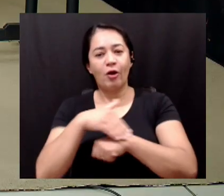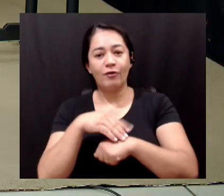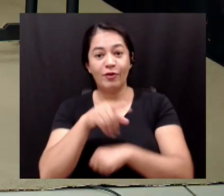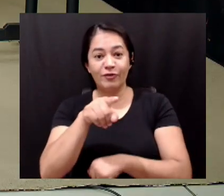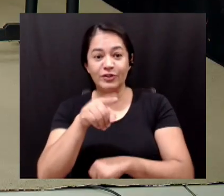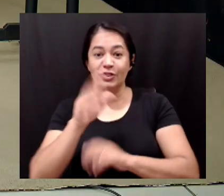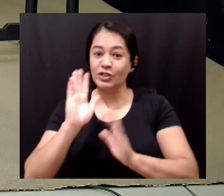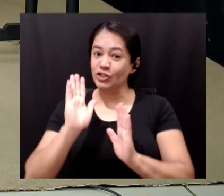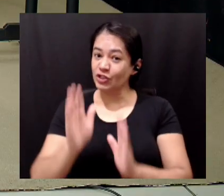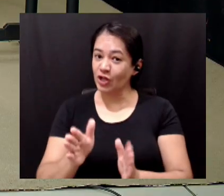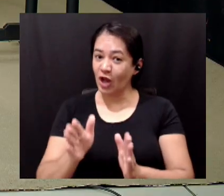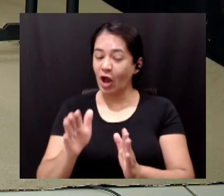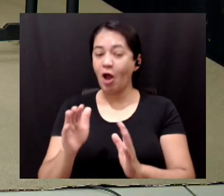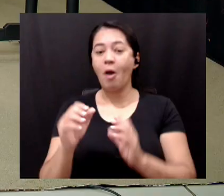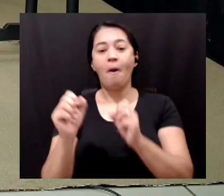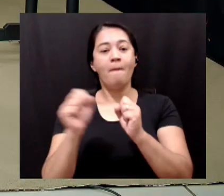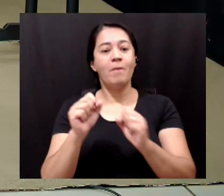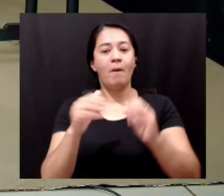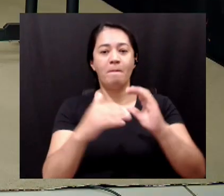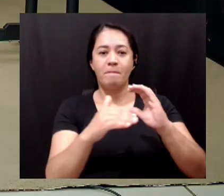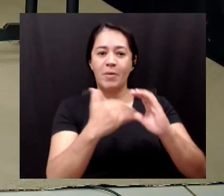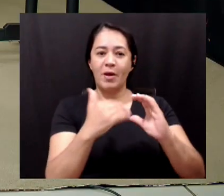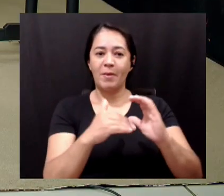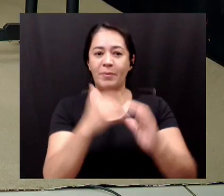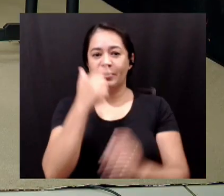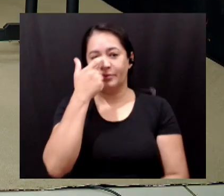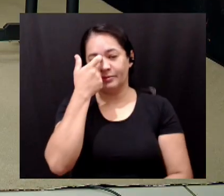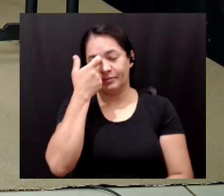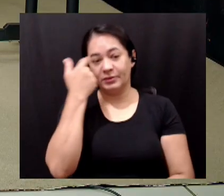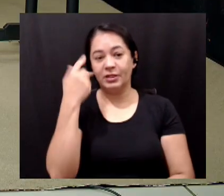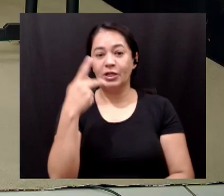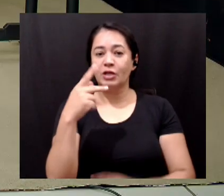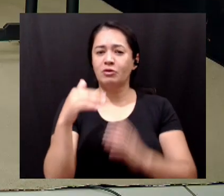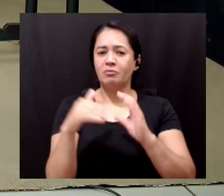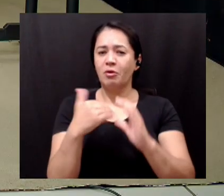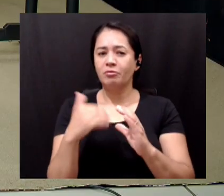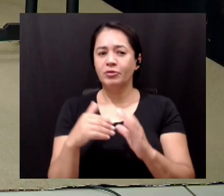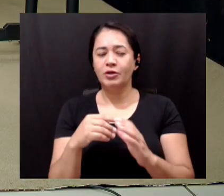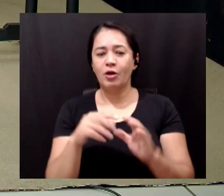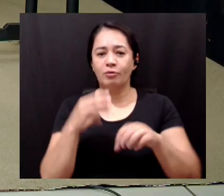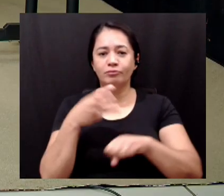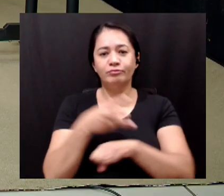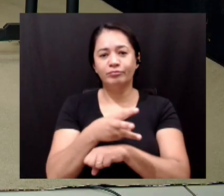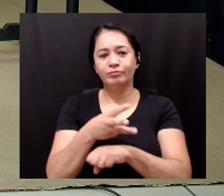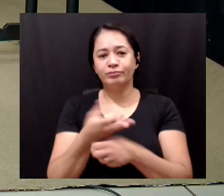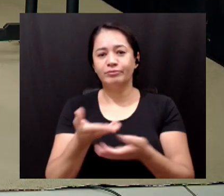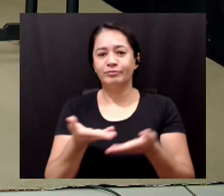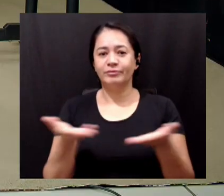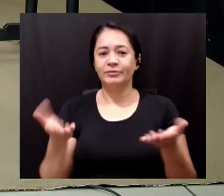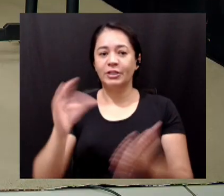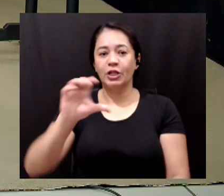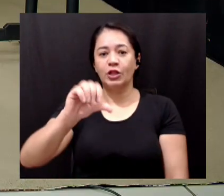conversa mandando para a gente a sua mensagem. Olha aí o WhatsApp na tela,